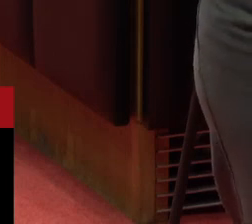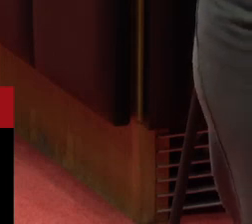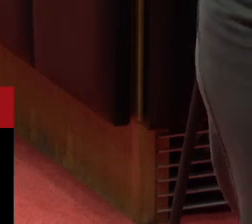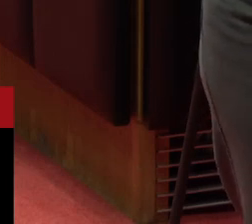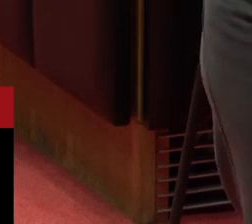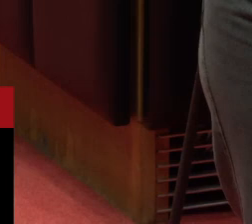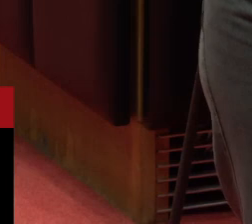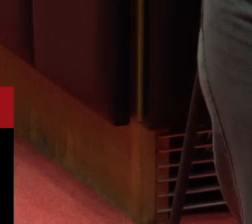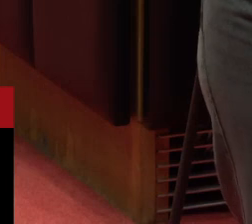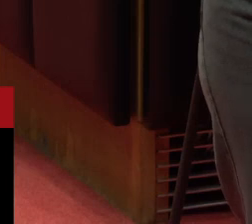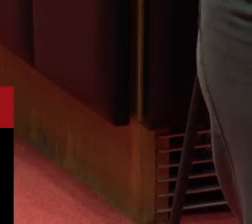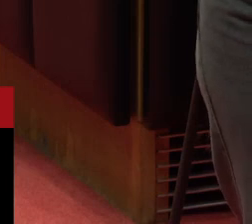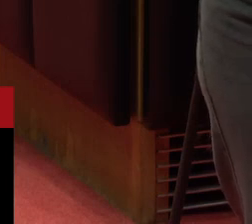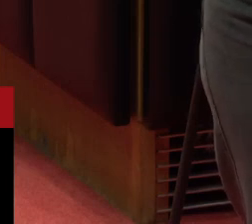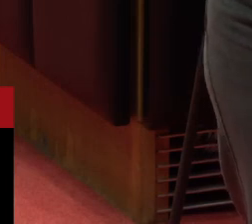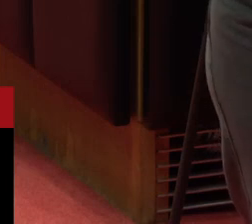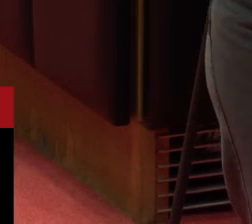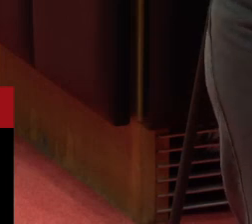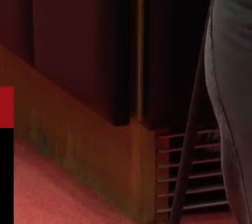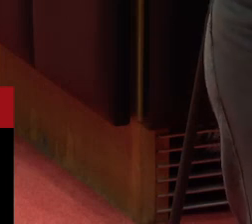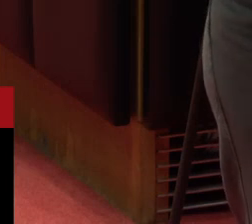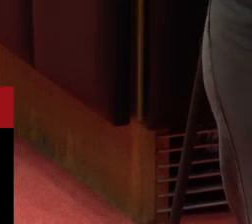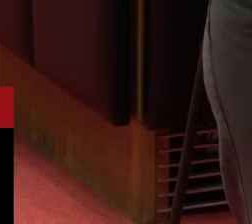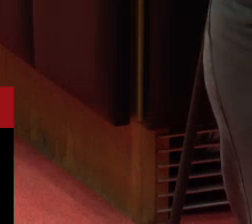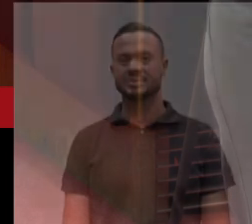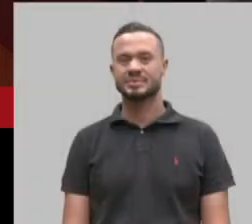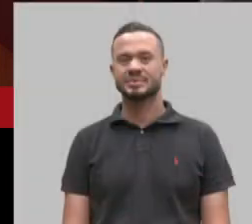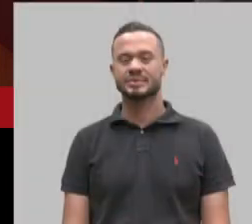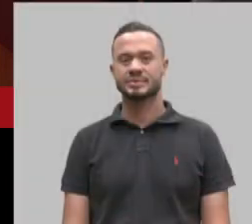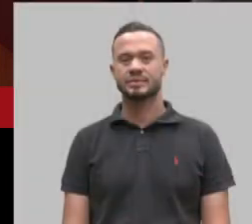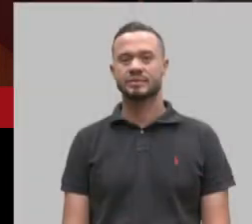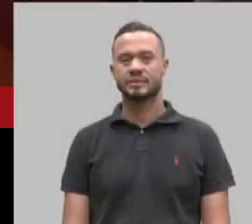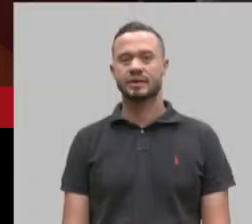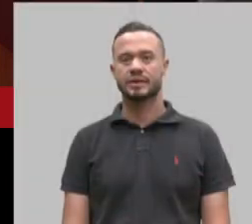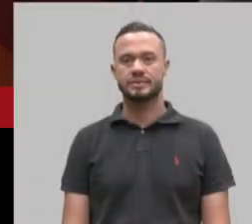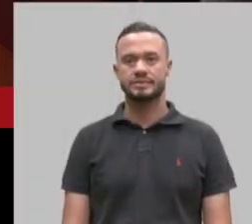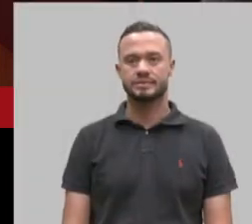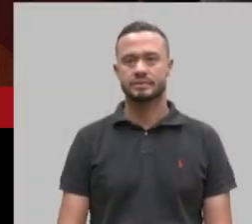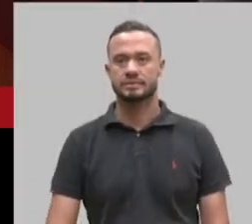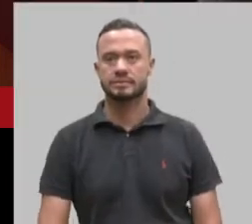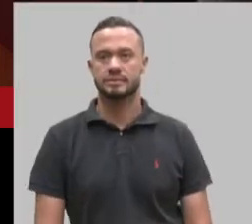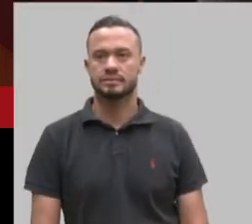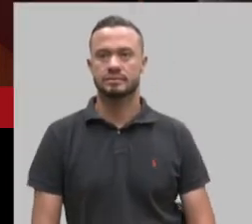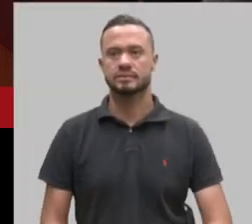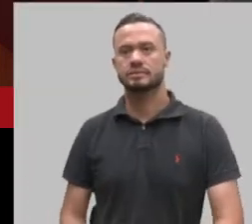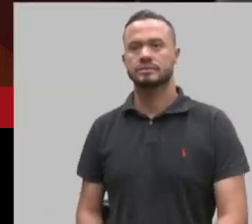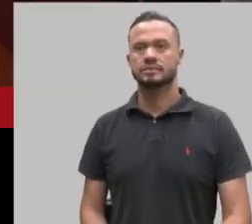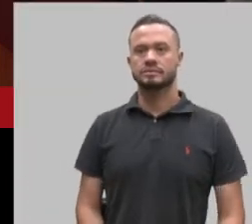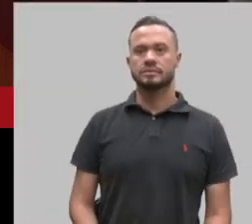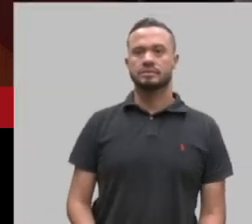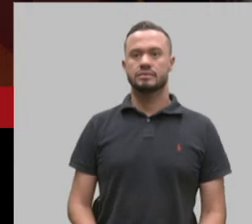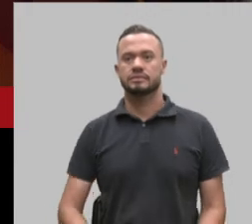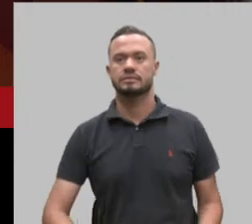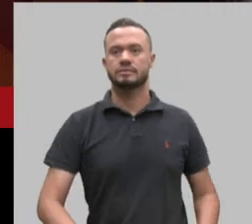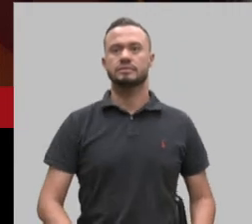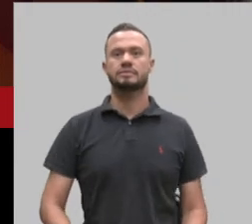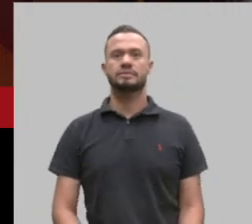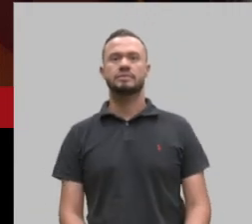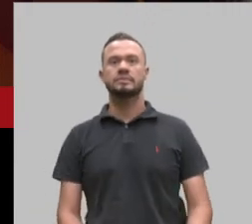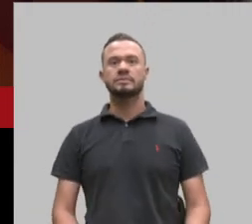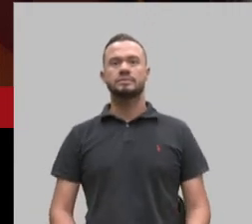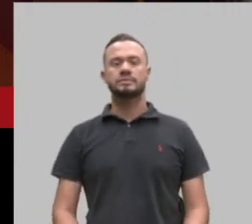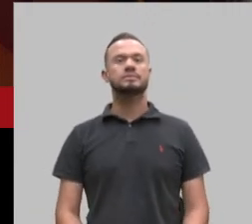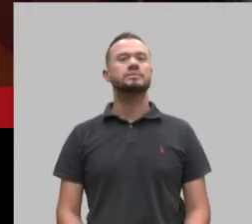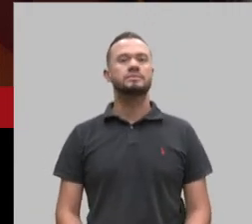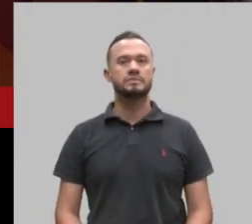o estado passou subiu 10 coloca Então ele era o 26º que